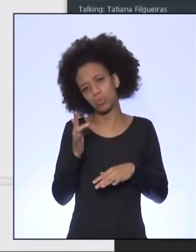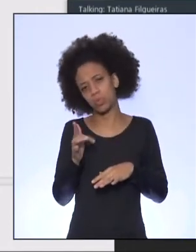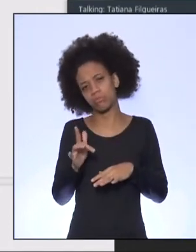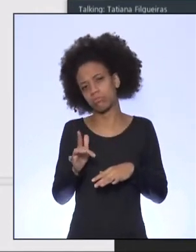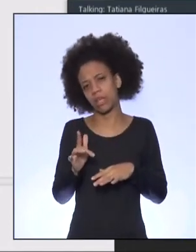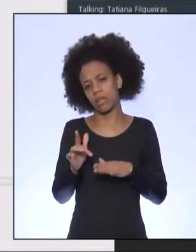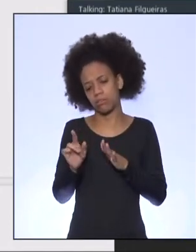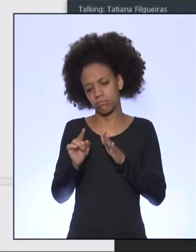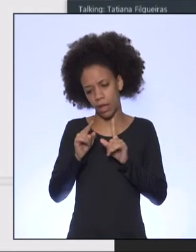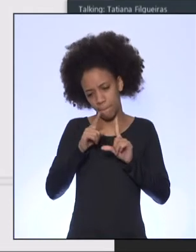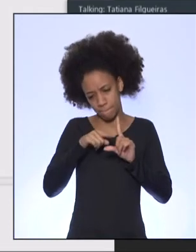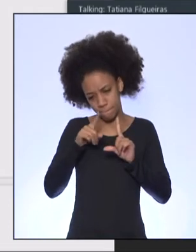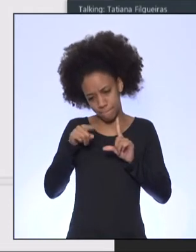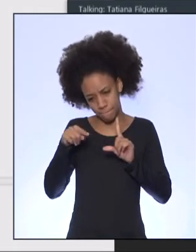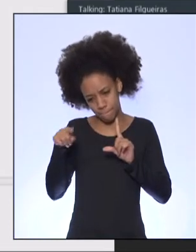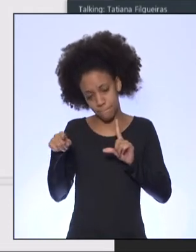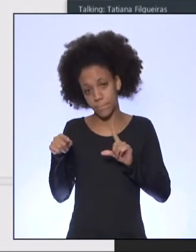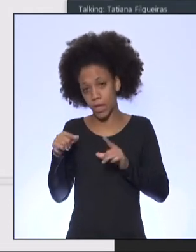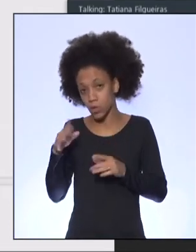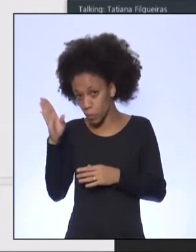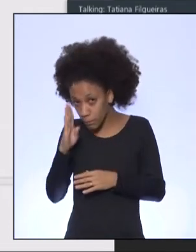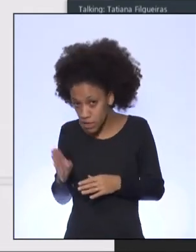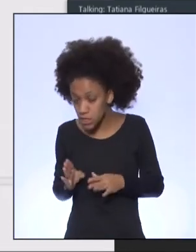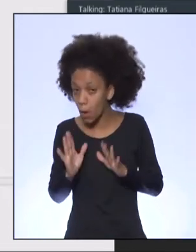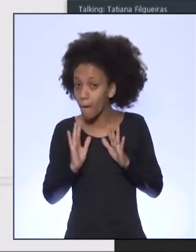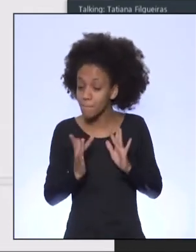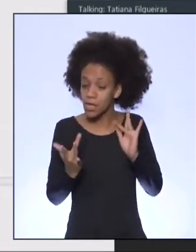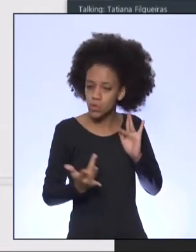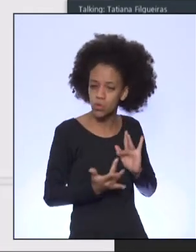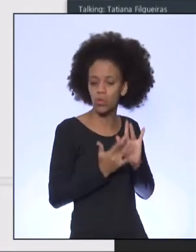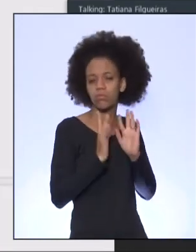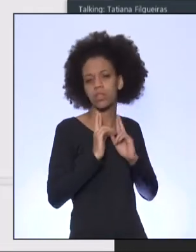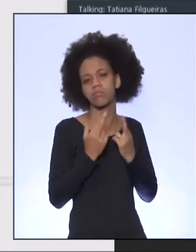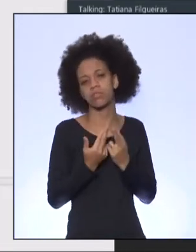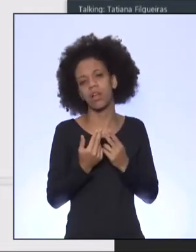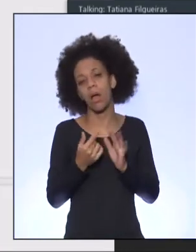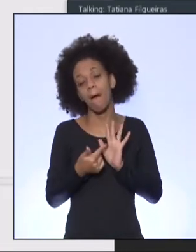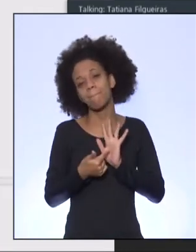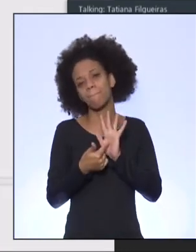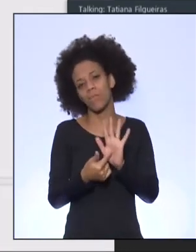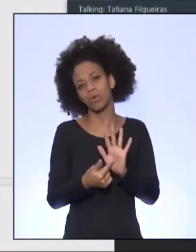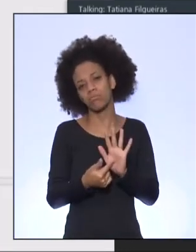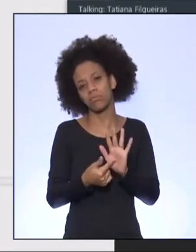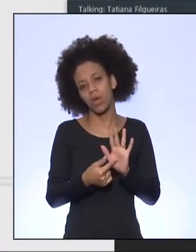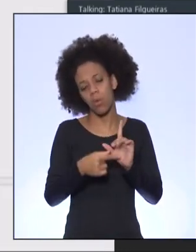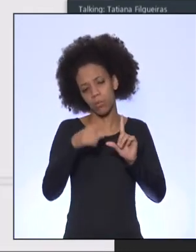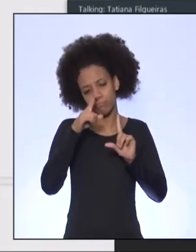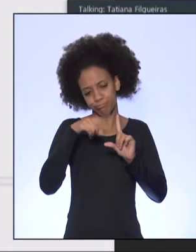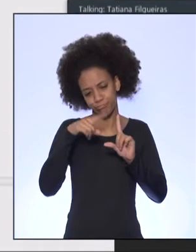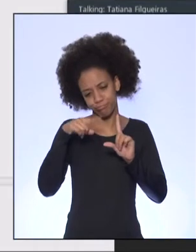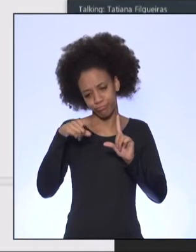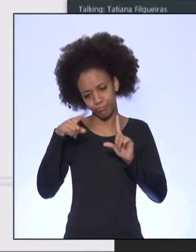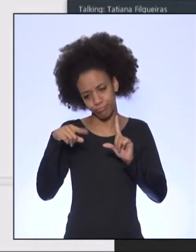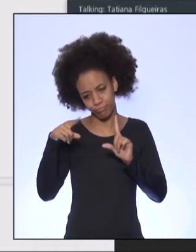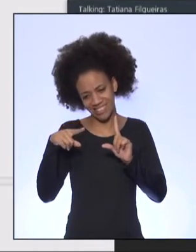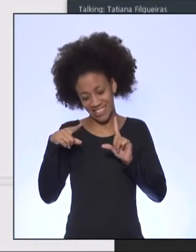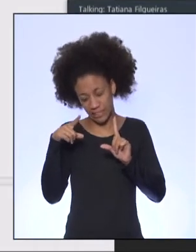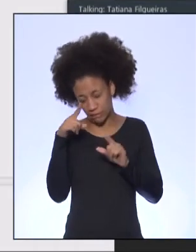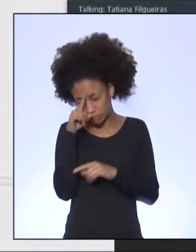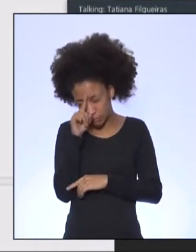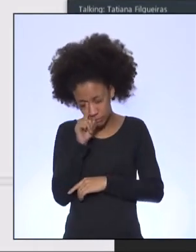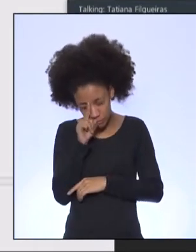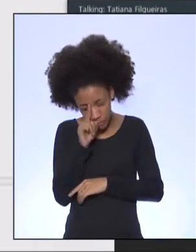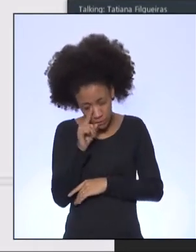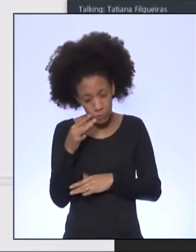sobre isso, mas todo o contato que a gente tem com as redes nos mostram como esse quadro tem ficado cada vez mais grave, eu diria,